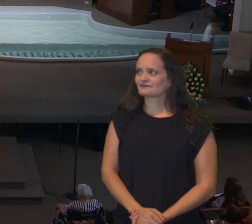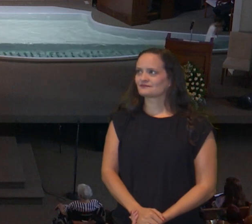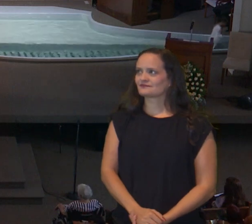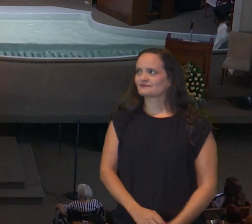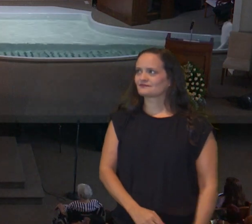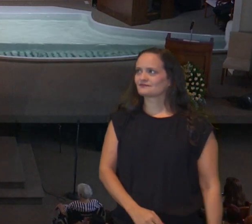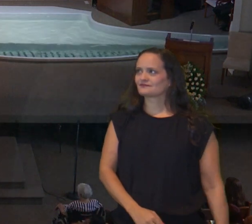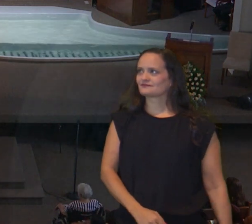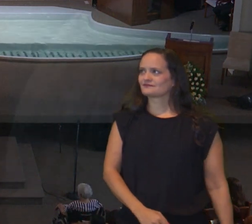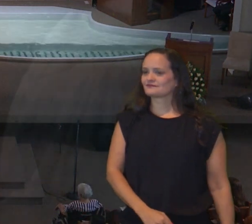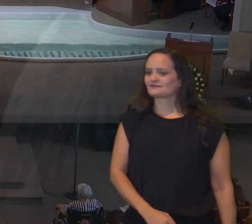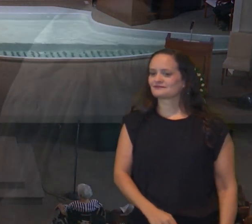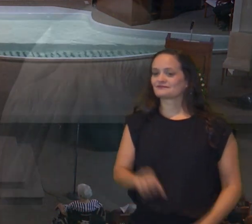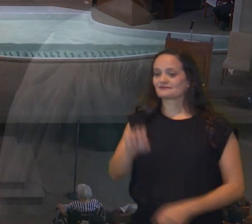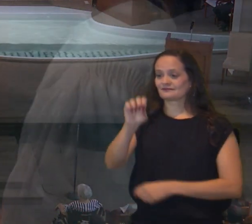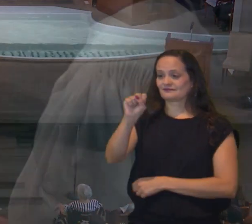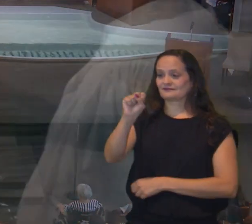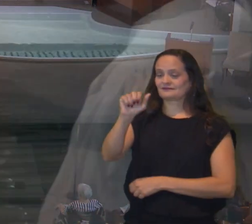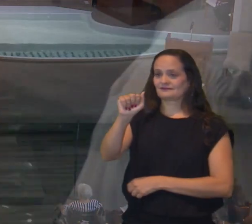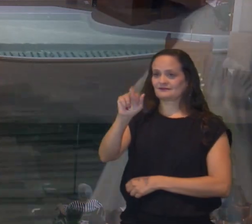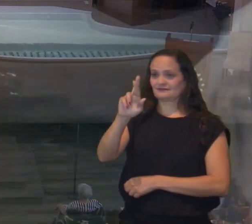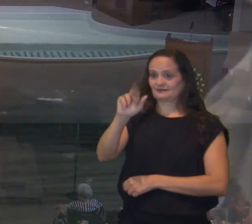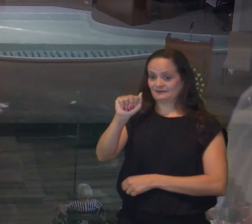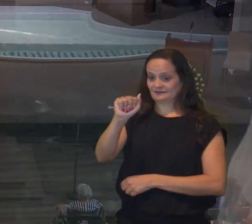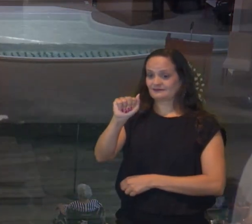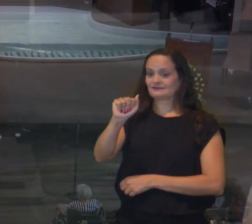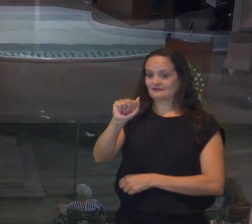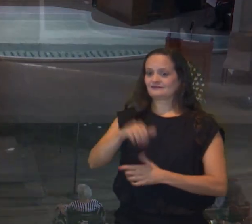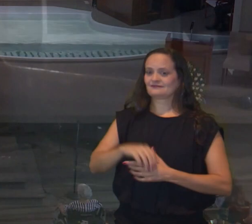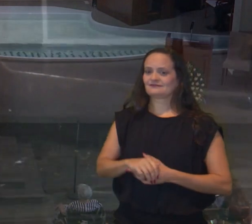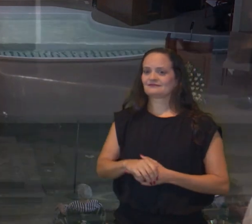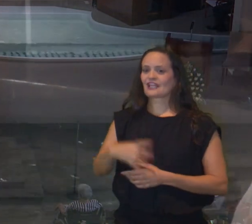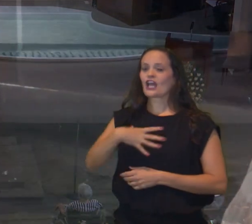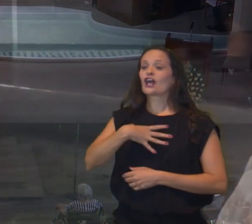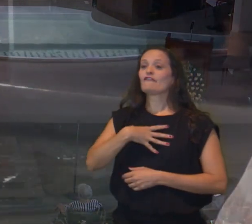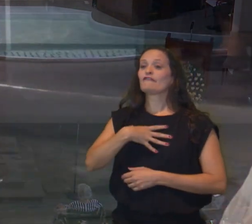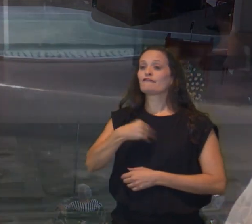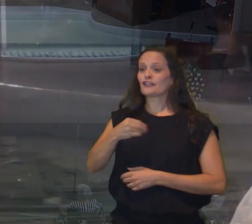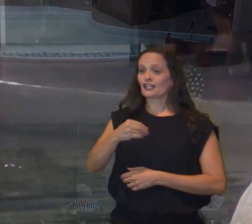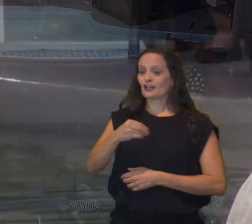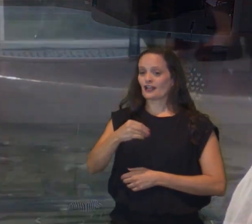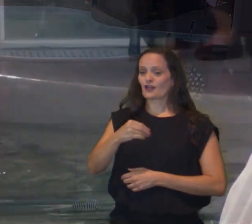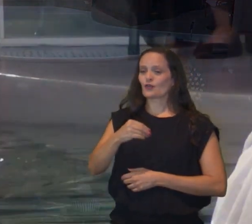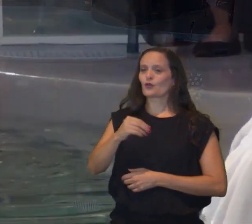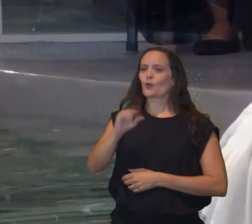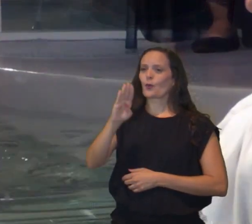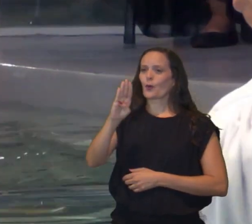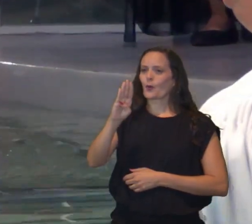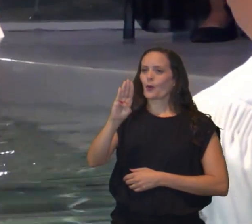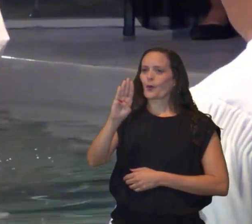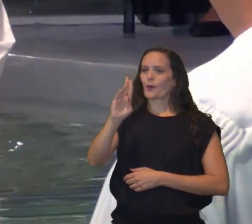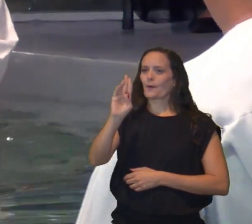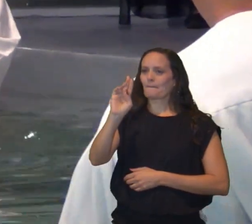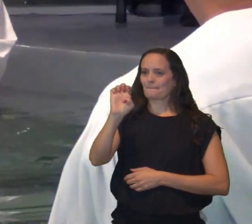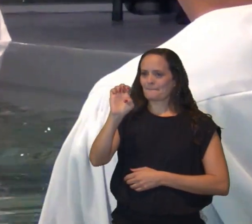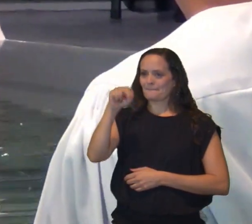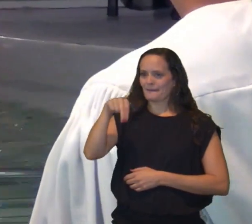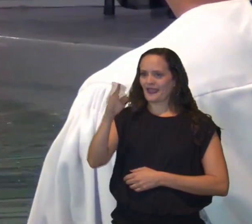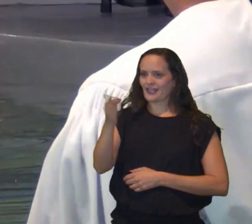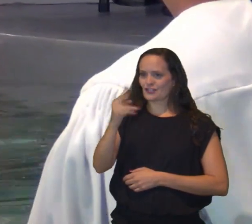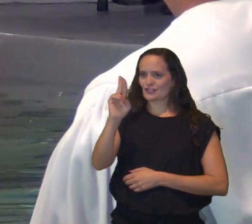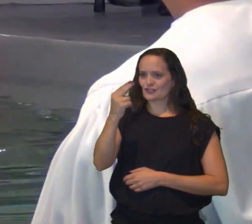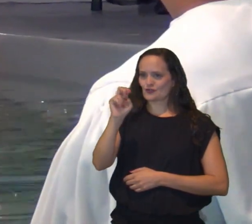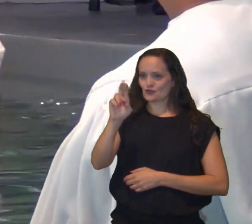Estou recebendo a Sara, filha do nosso irmão Benhur e da sua esposa,